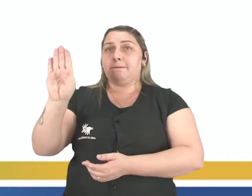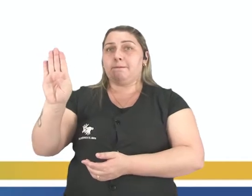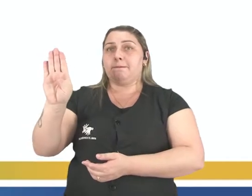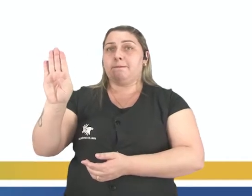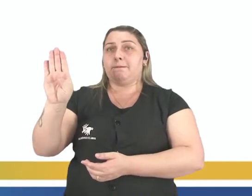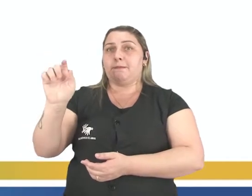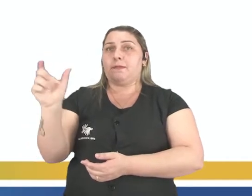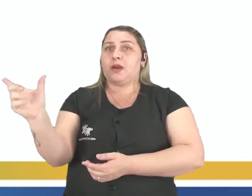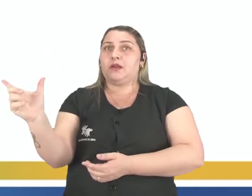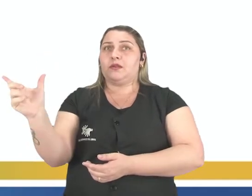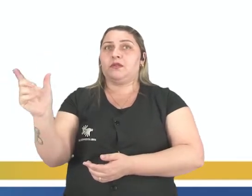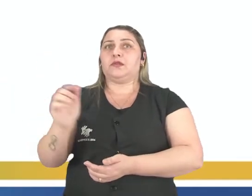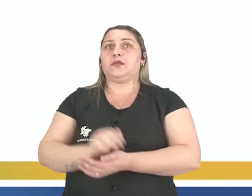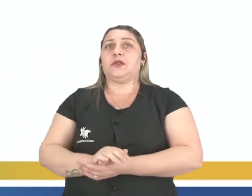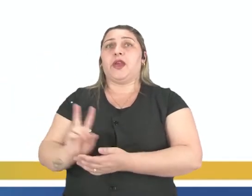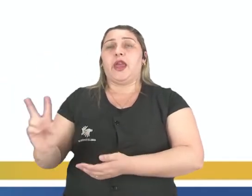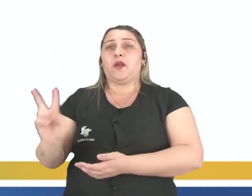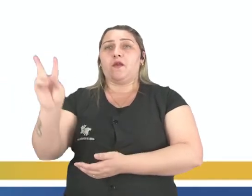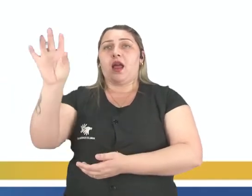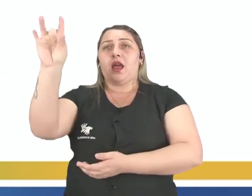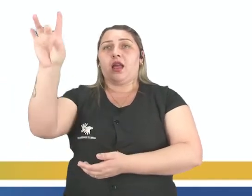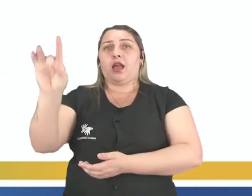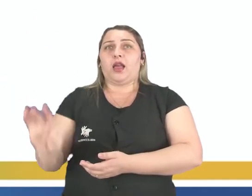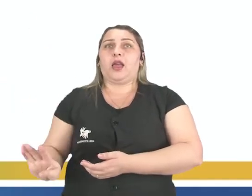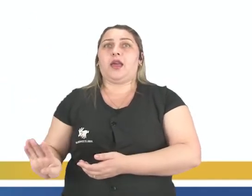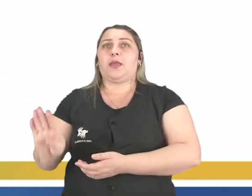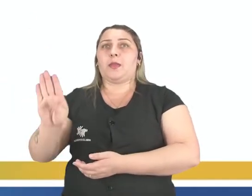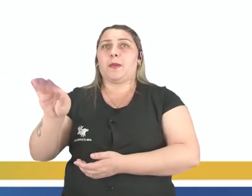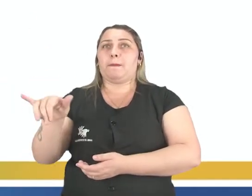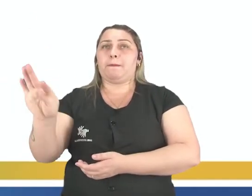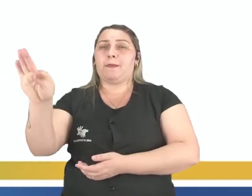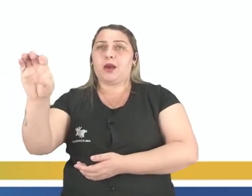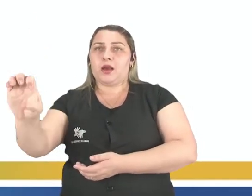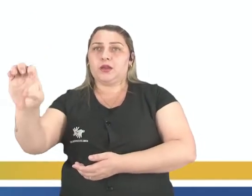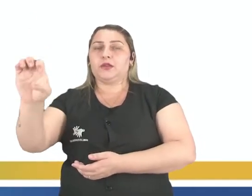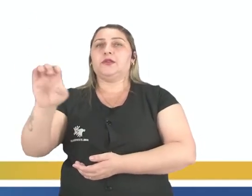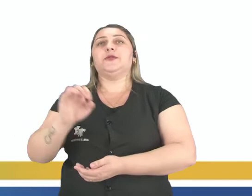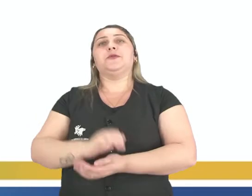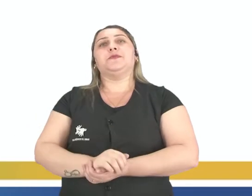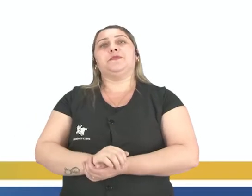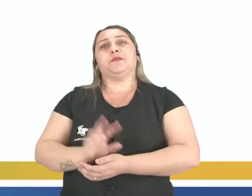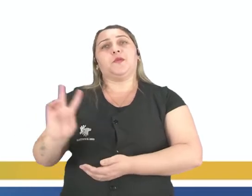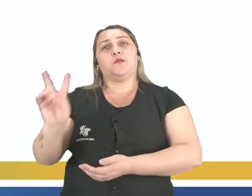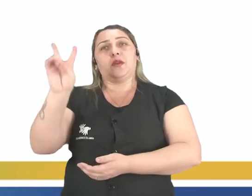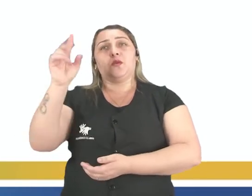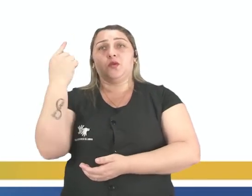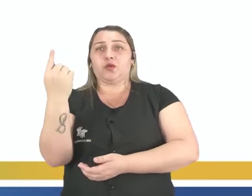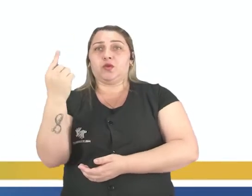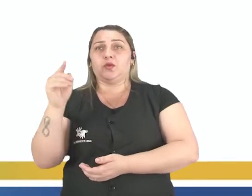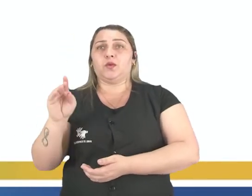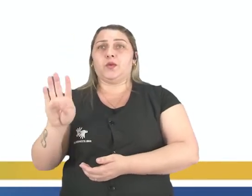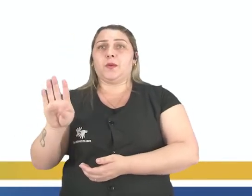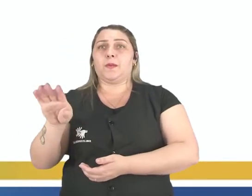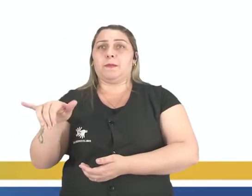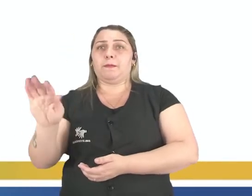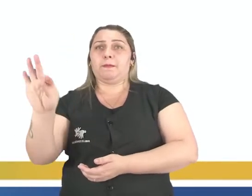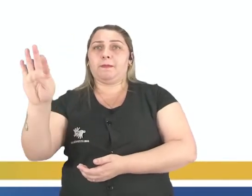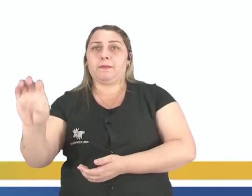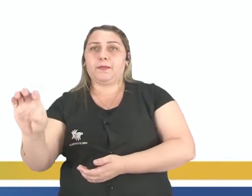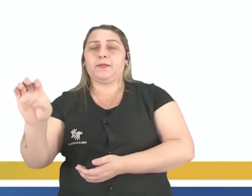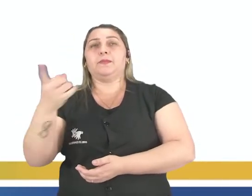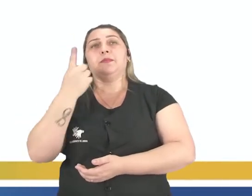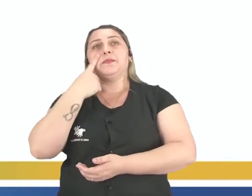né? E em cada byte, né, a cada 1 byte nós vamos ter, obviamente, o valor de 1 byte. Agora note o